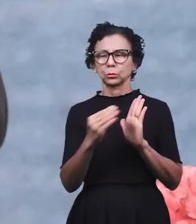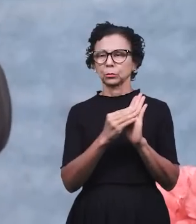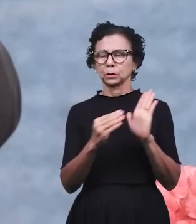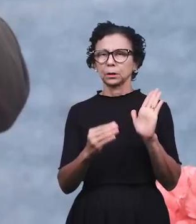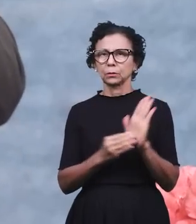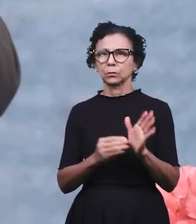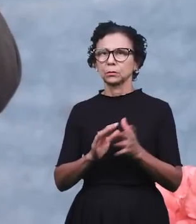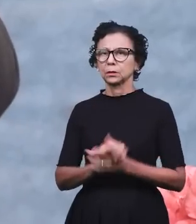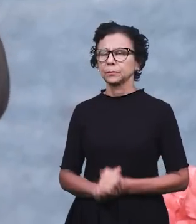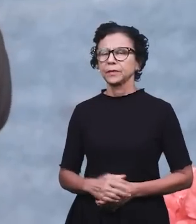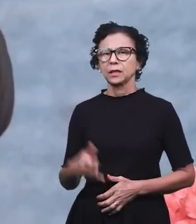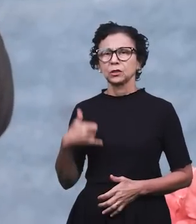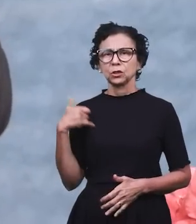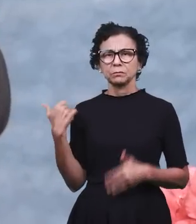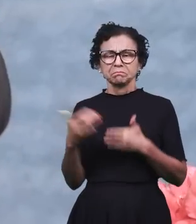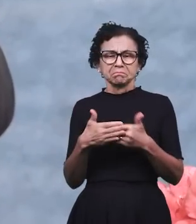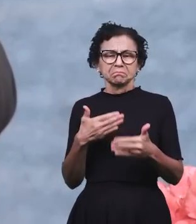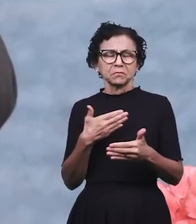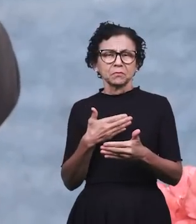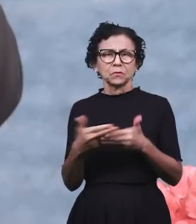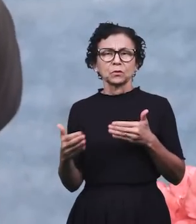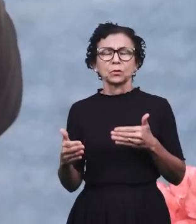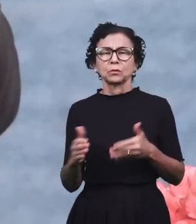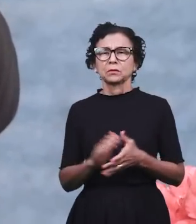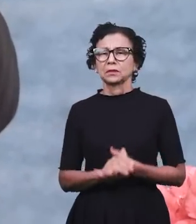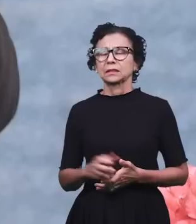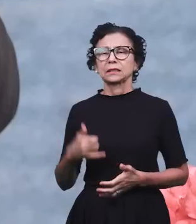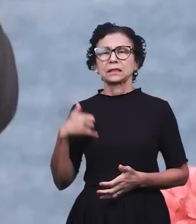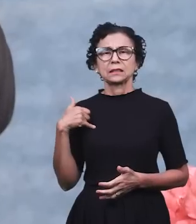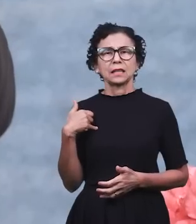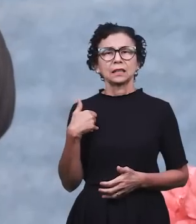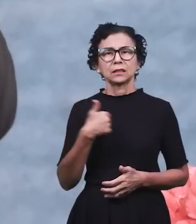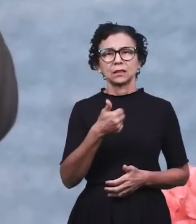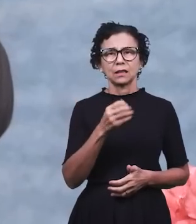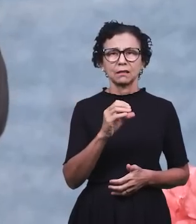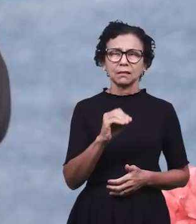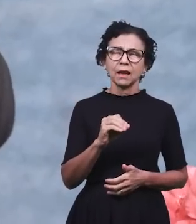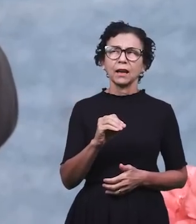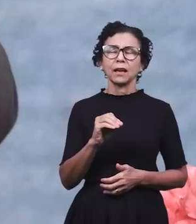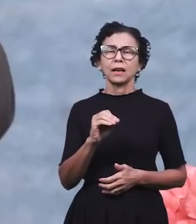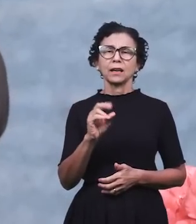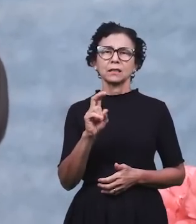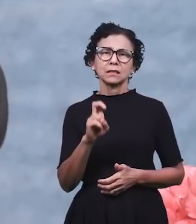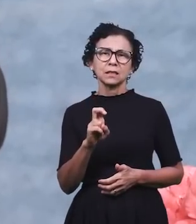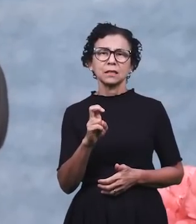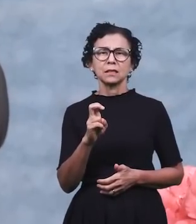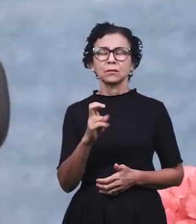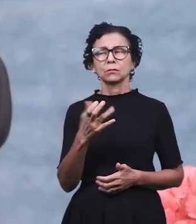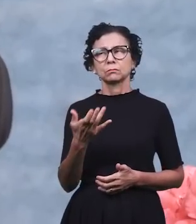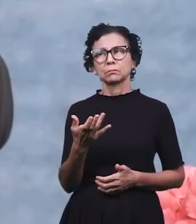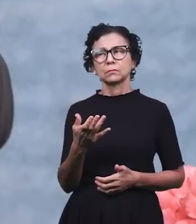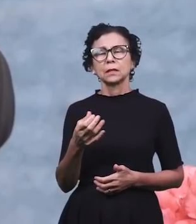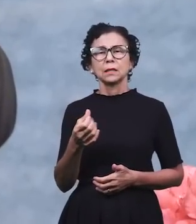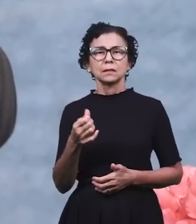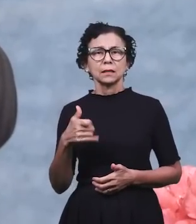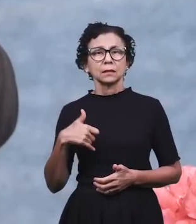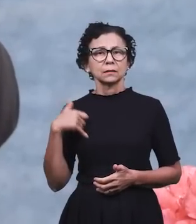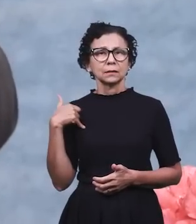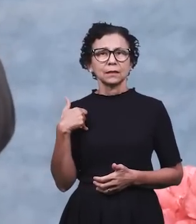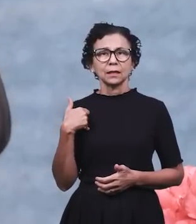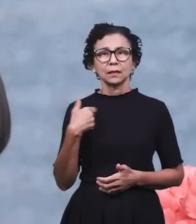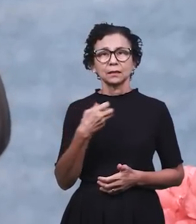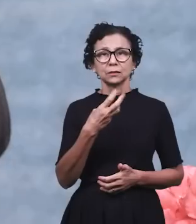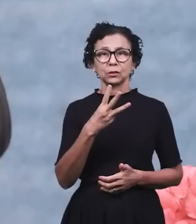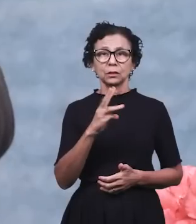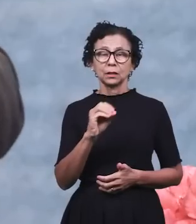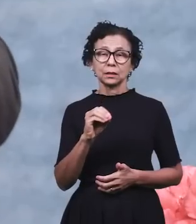dos 5, 6 anos, 10 anos de idade, 20, 30, 50, 80, jovens como aqueles que